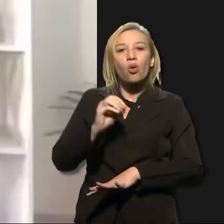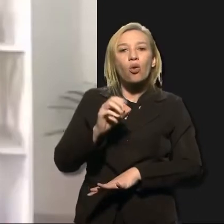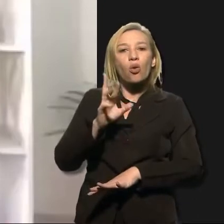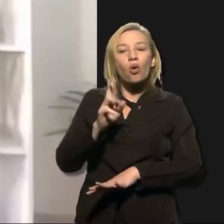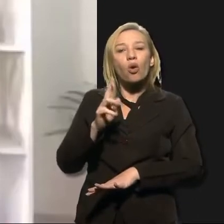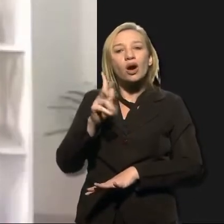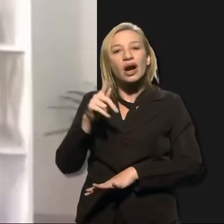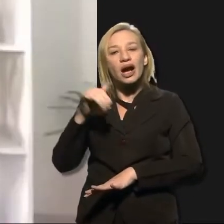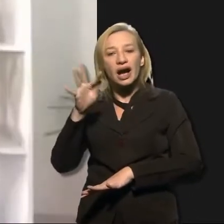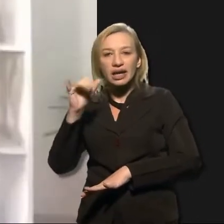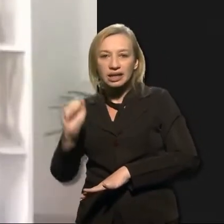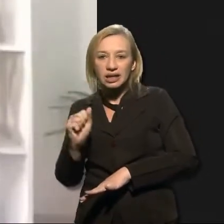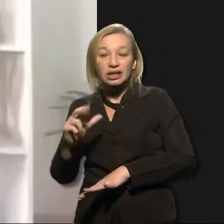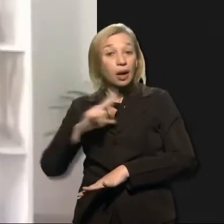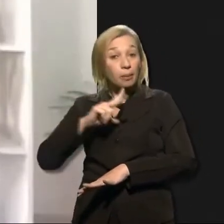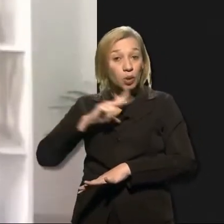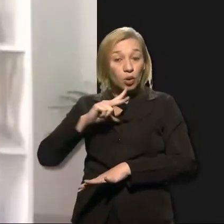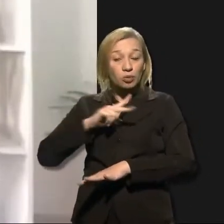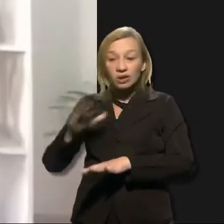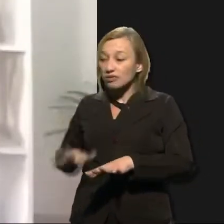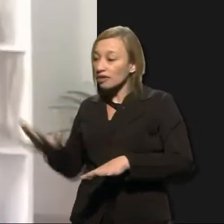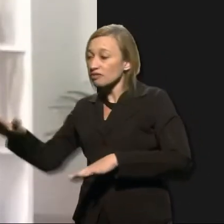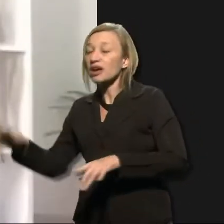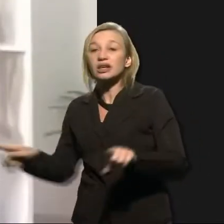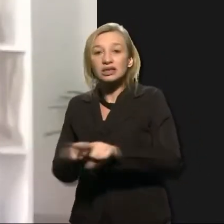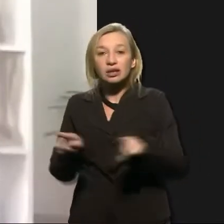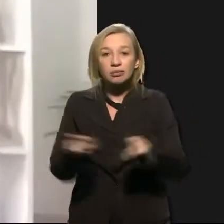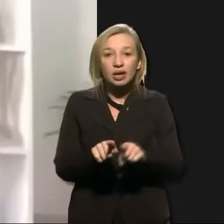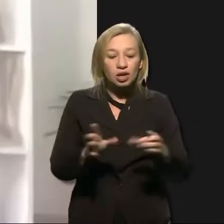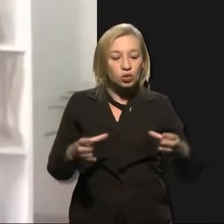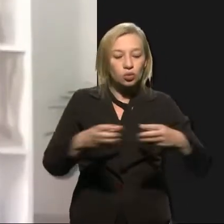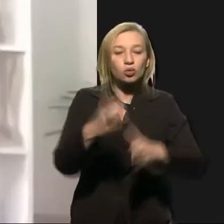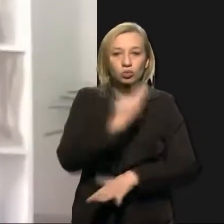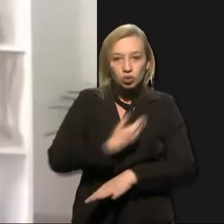mais orgânica entre a própria favela e os